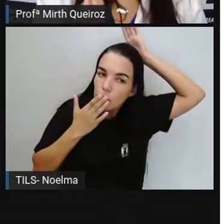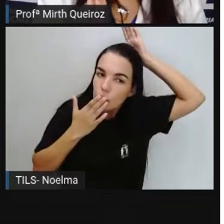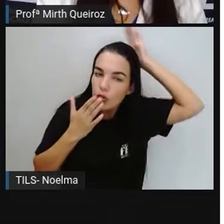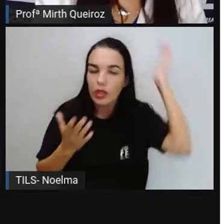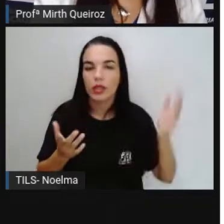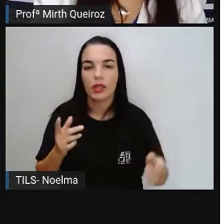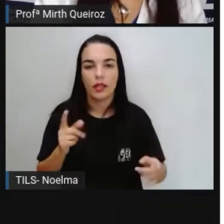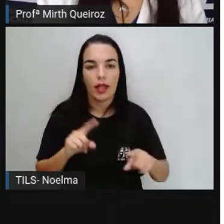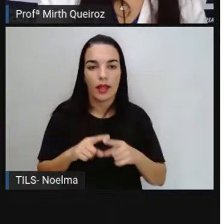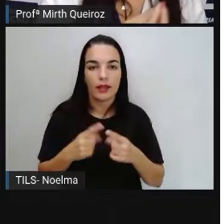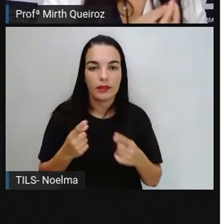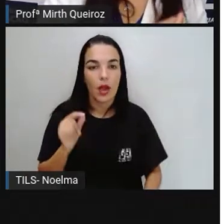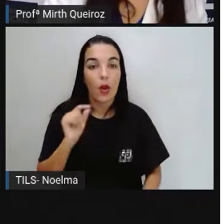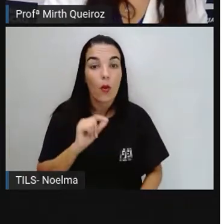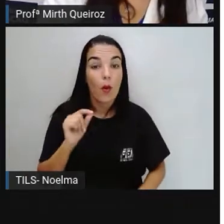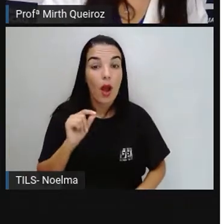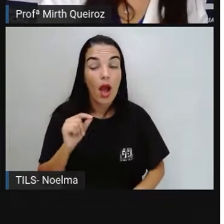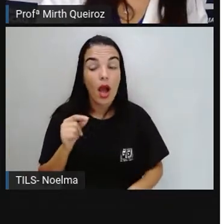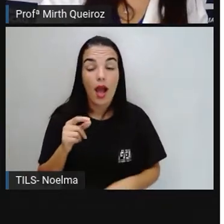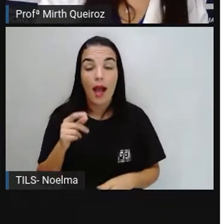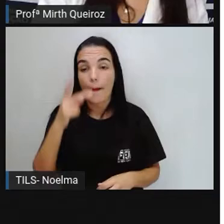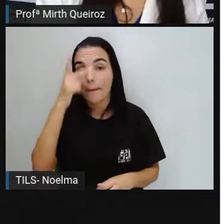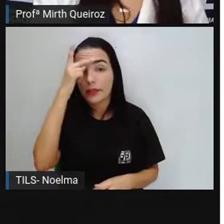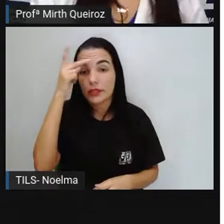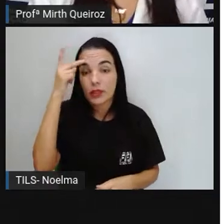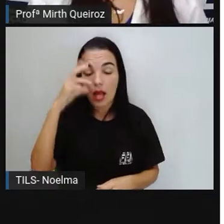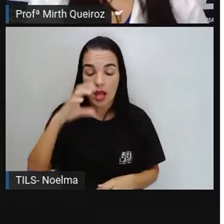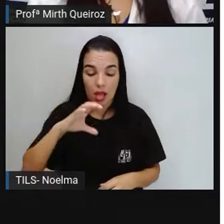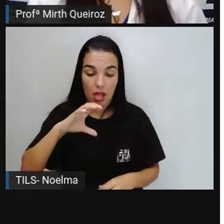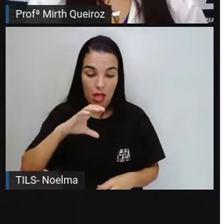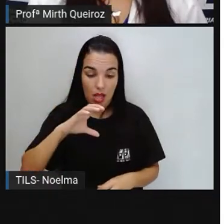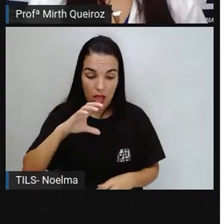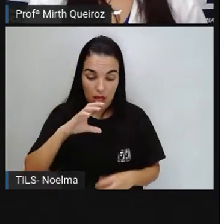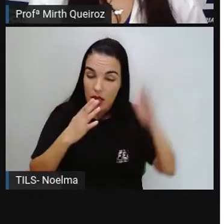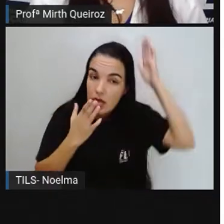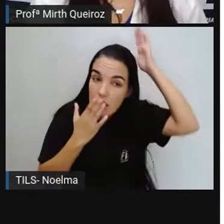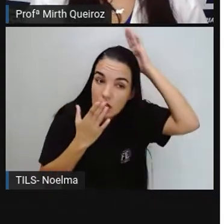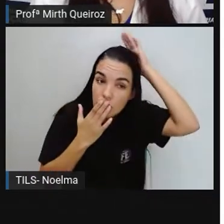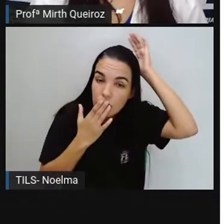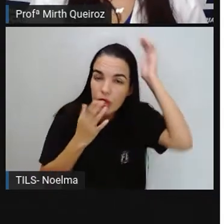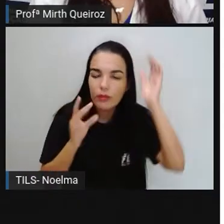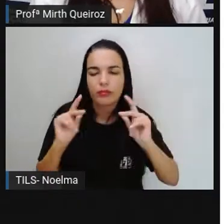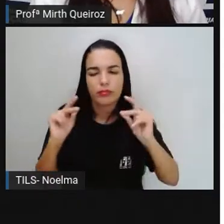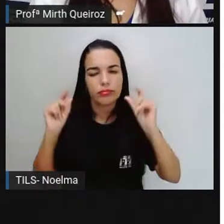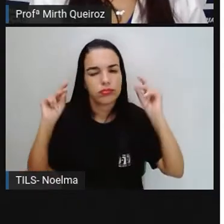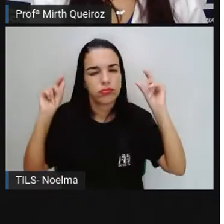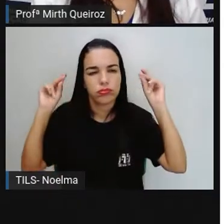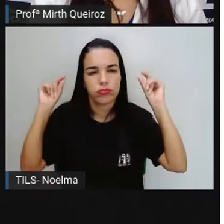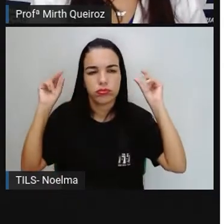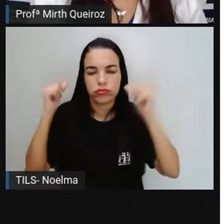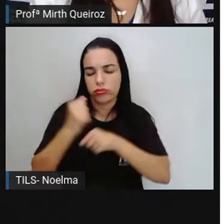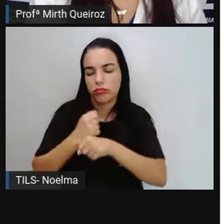era aquele índio de lá de 1500. E, infelizmente, nós já estamos em quê?